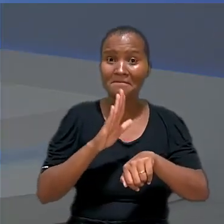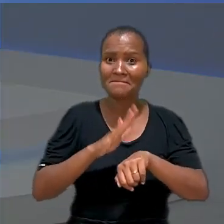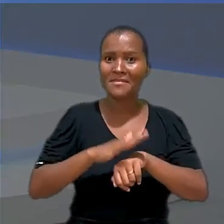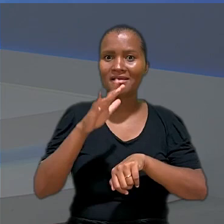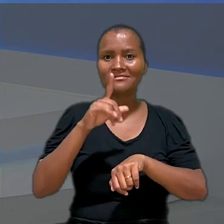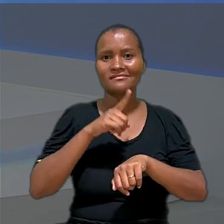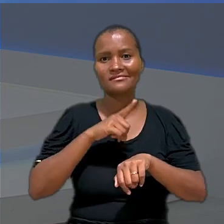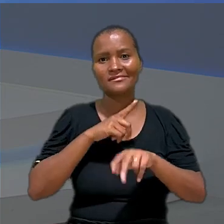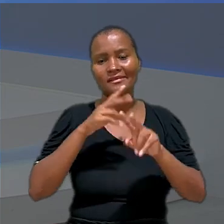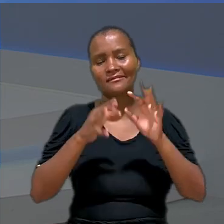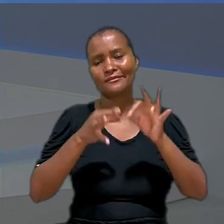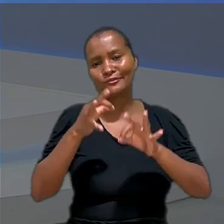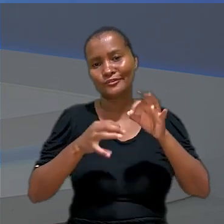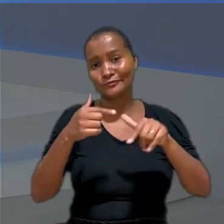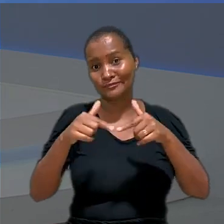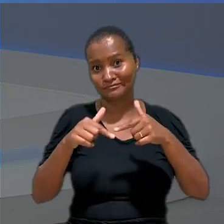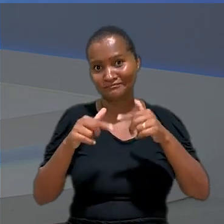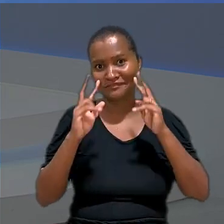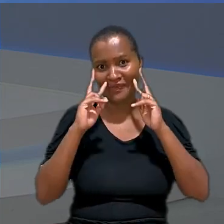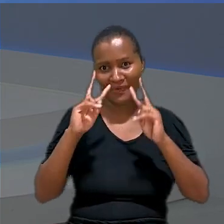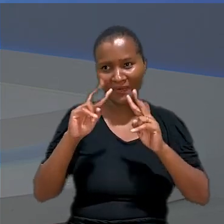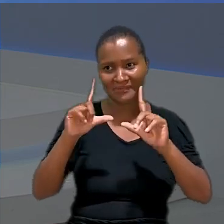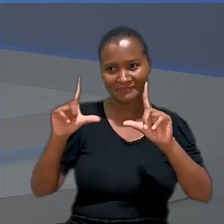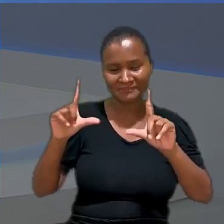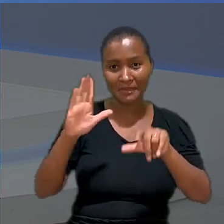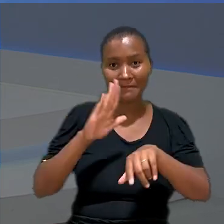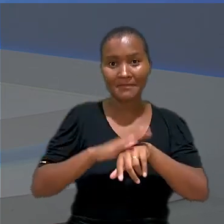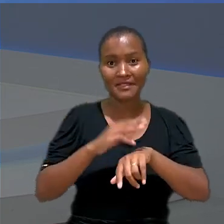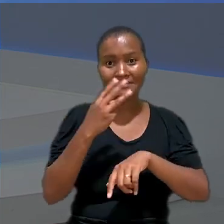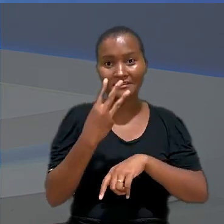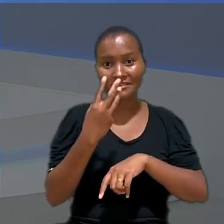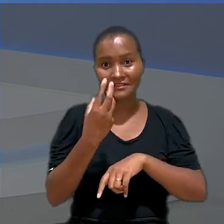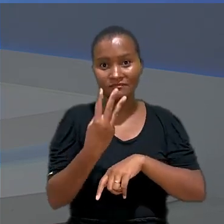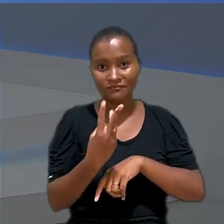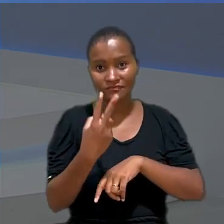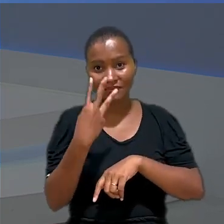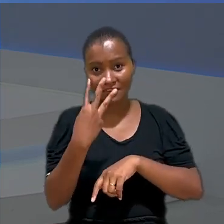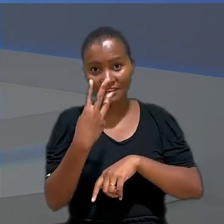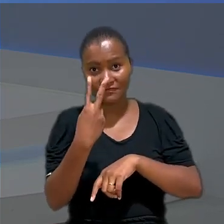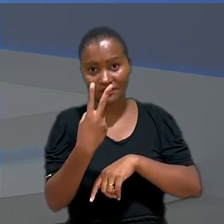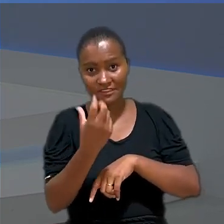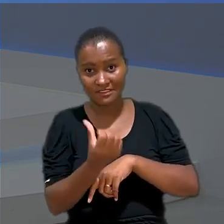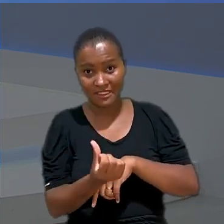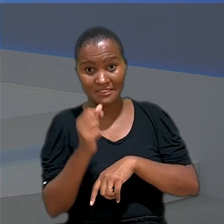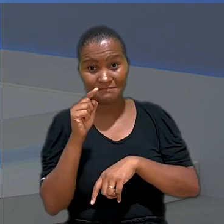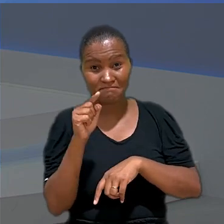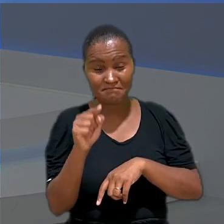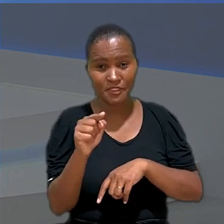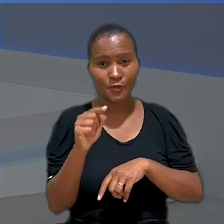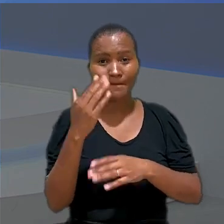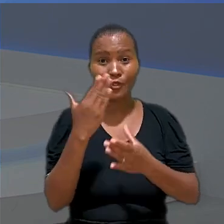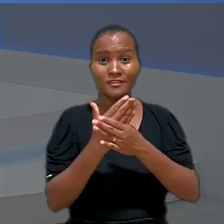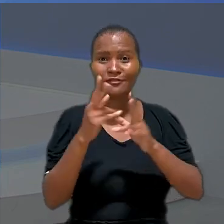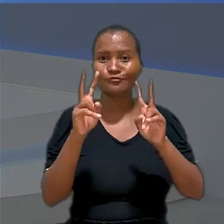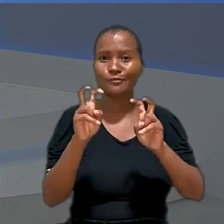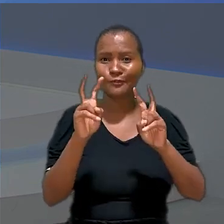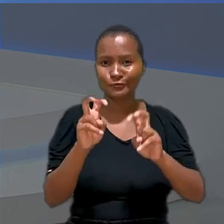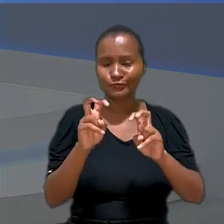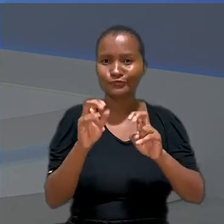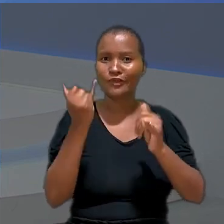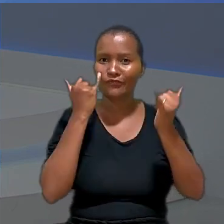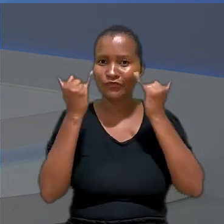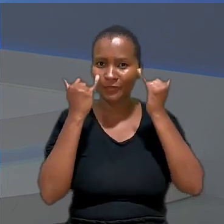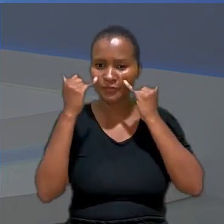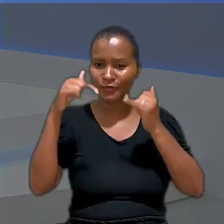recorrente na Justiça do Trabalho? Vamos dar uma olhadinha aqui no telão, são mais de 326 1.000 processos sobre o assunto, segundo